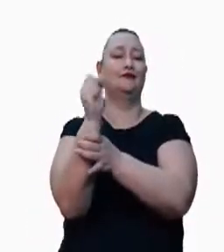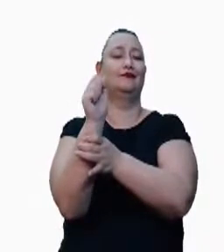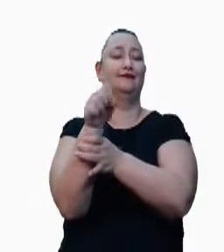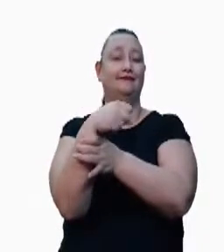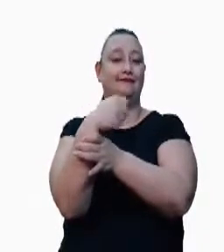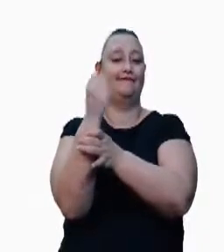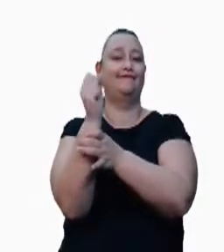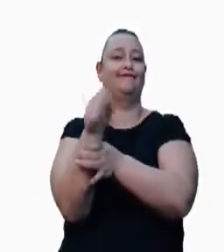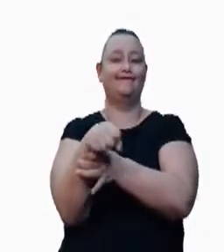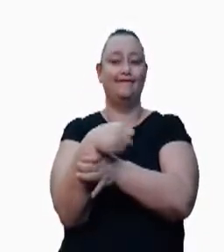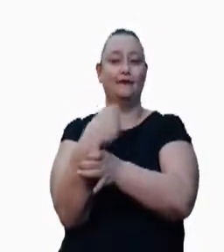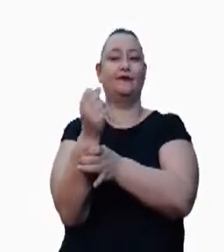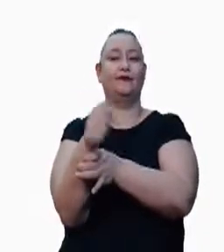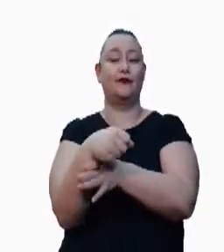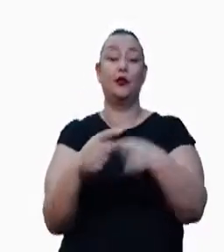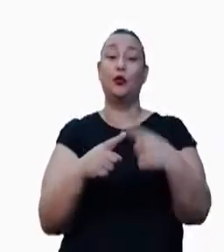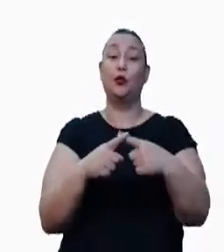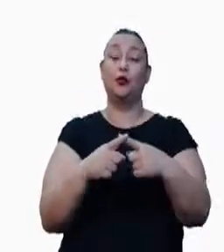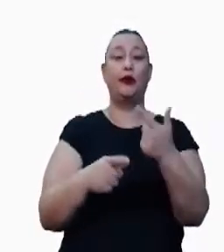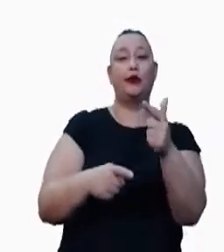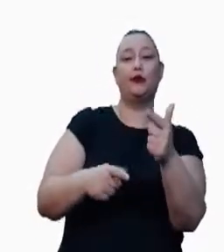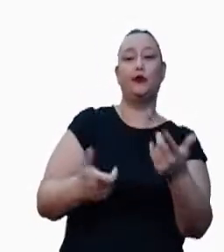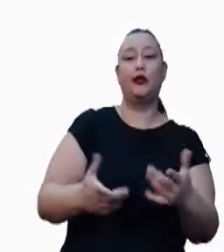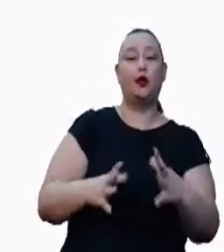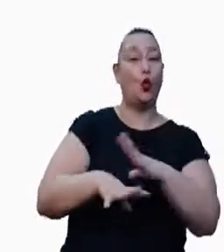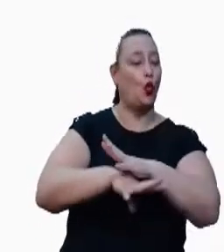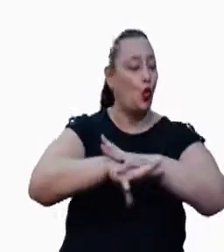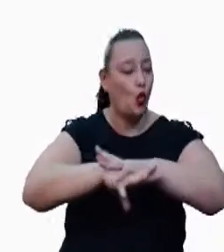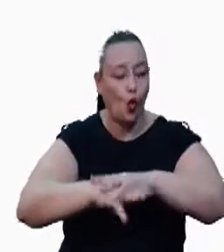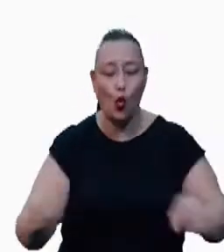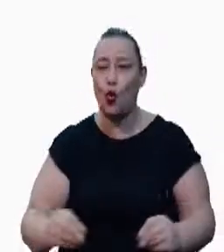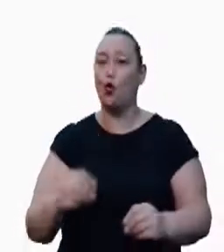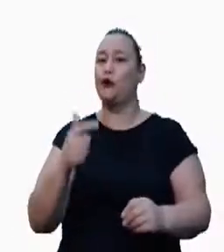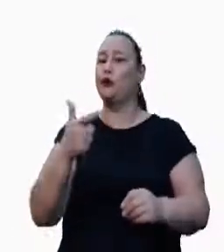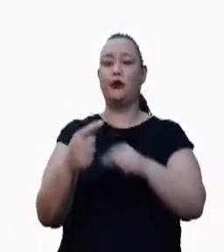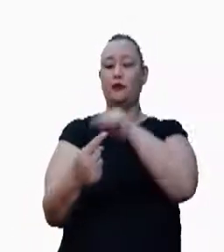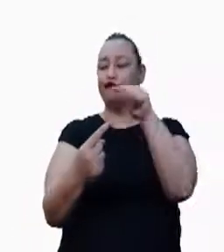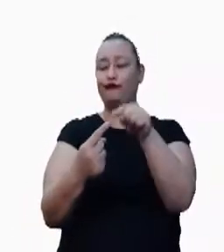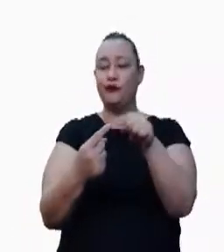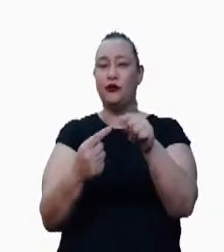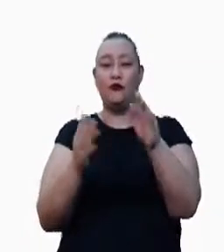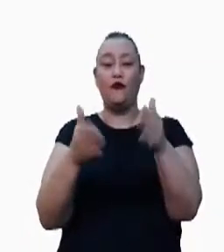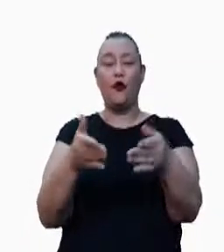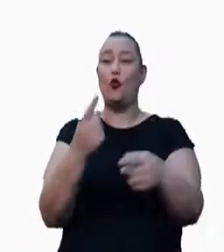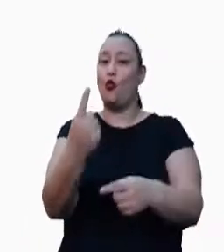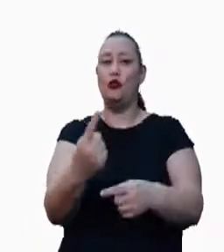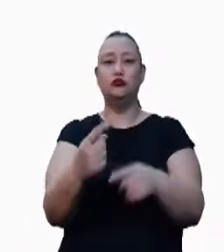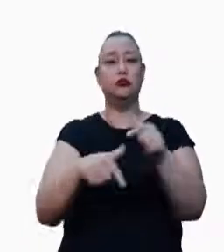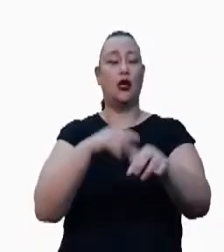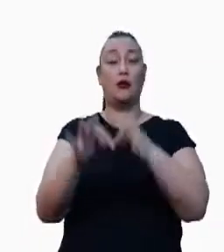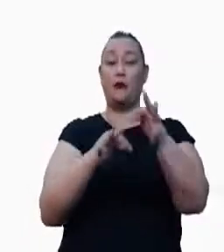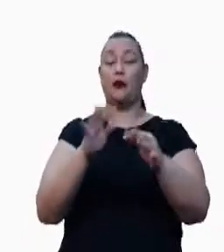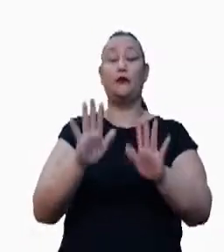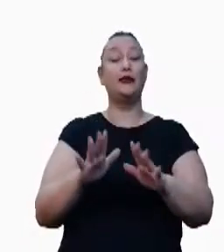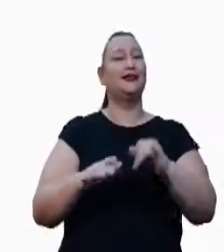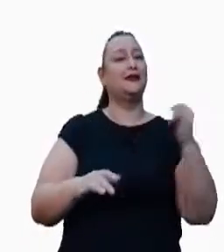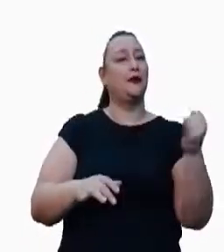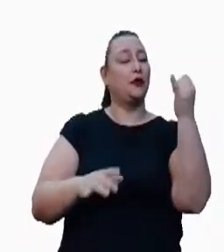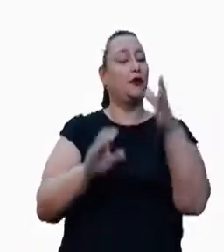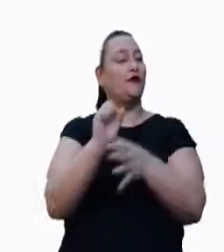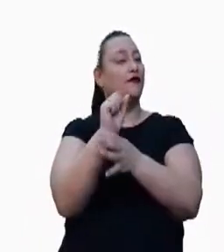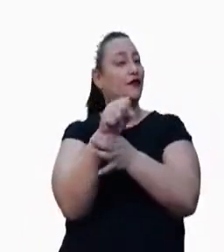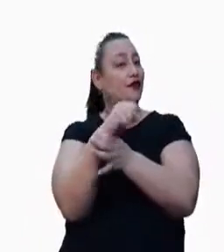né, a paraparesia, ela não tem cura, não tem um tratamento efetivo, mas a importância da fisioterapia para